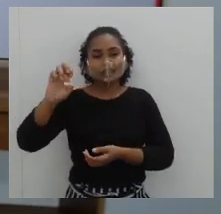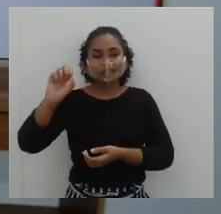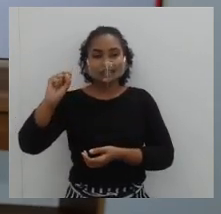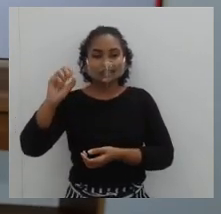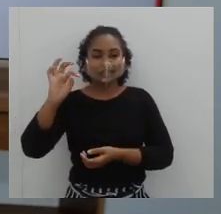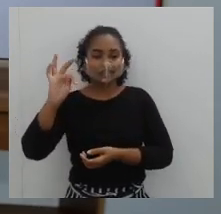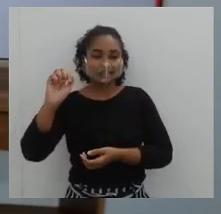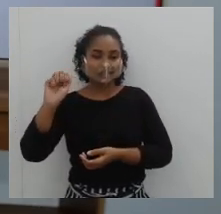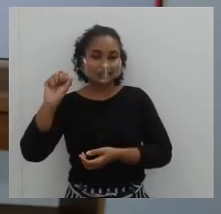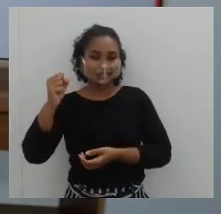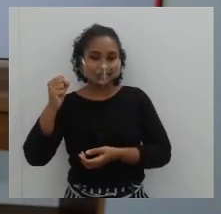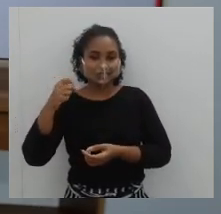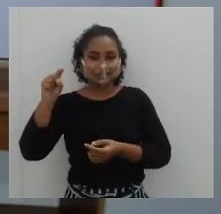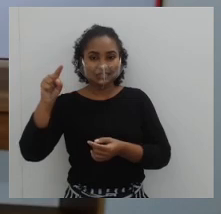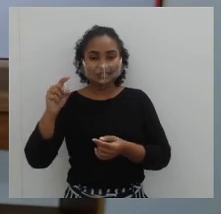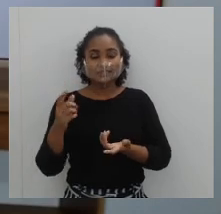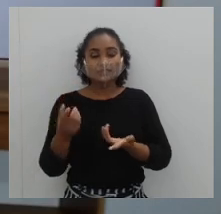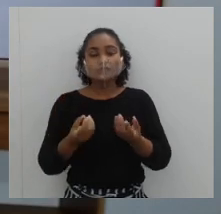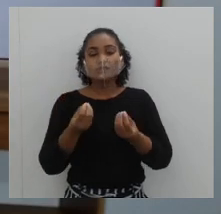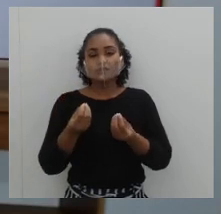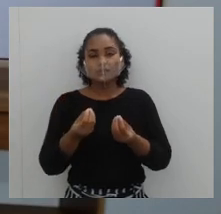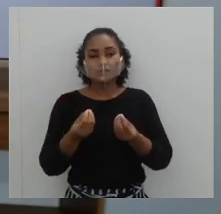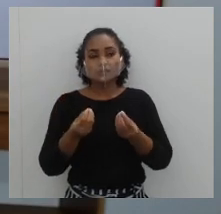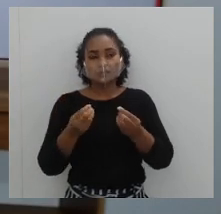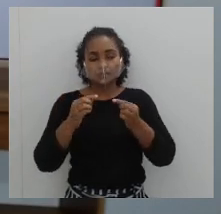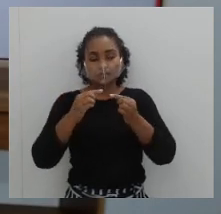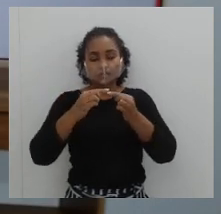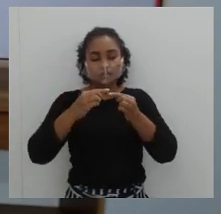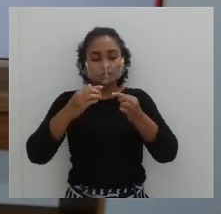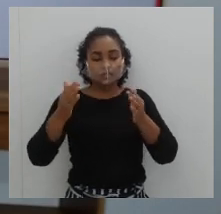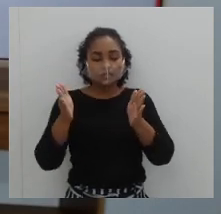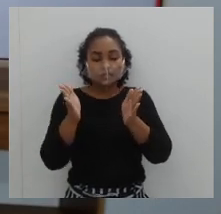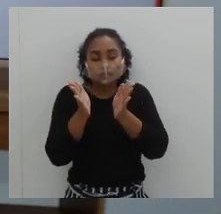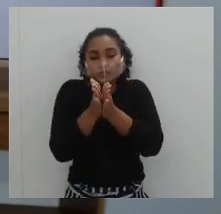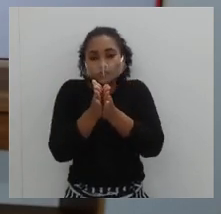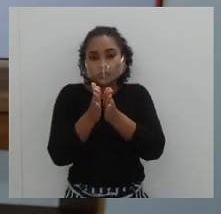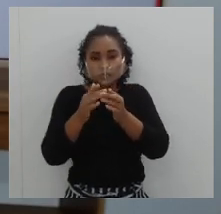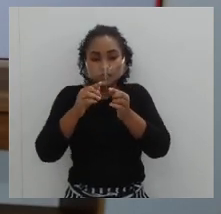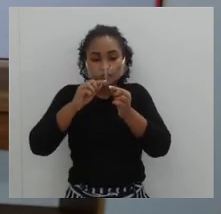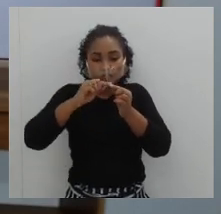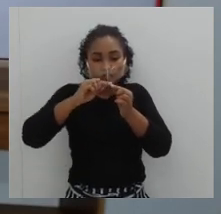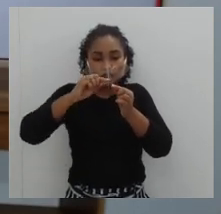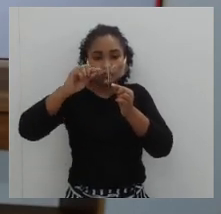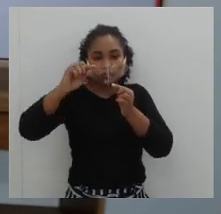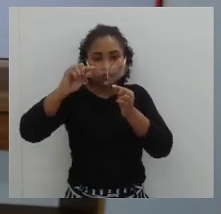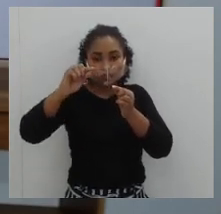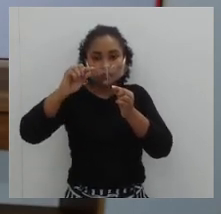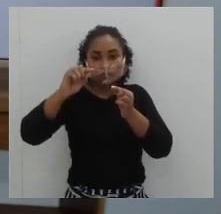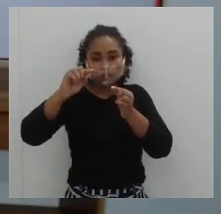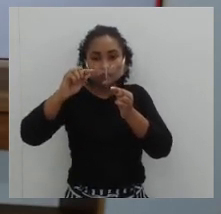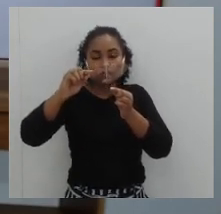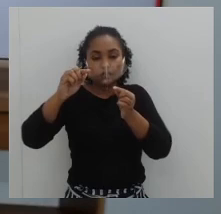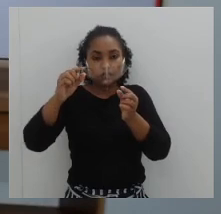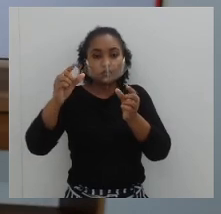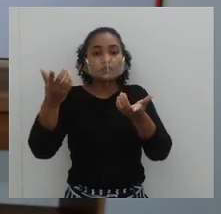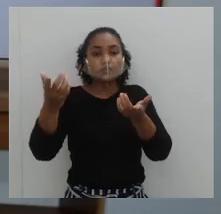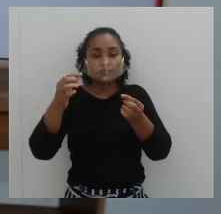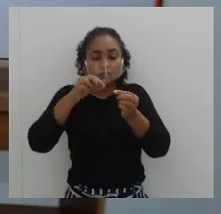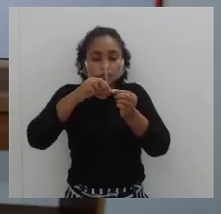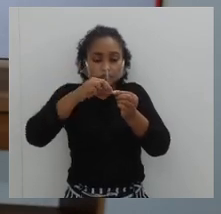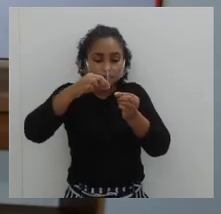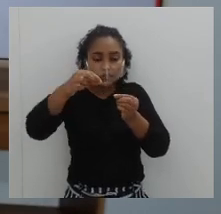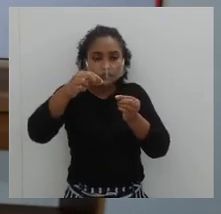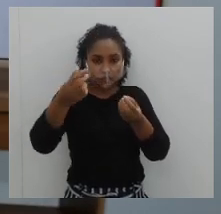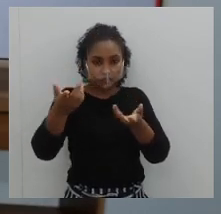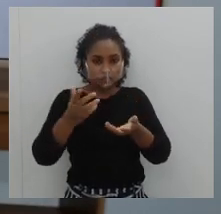arestas. E as arestas, elas unem as faces. Olha. Essa face com essa é unida por essa